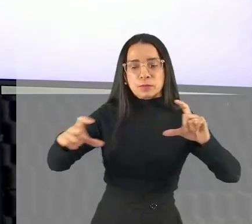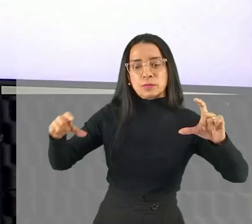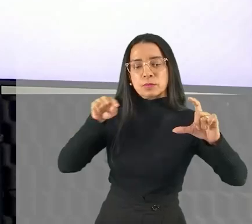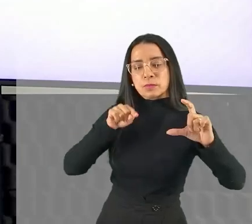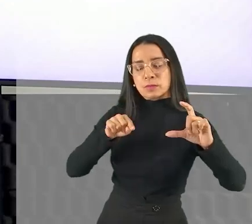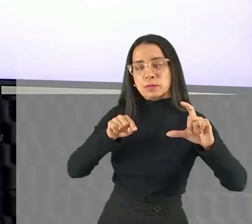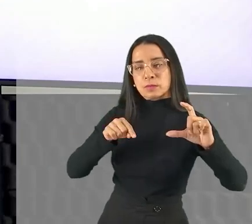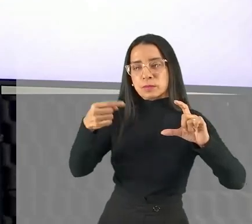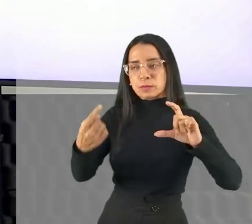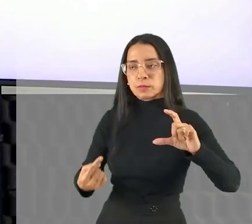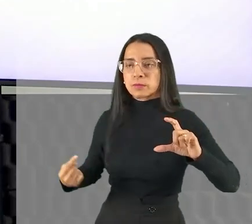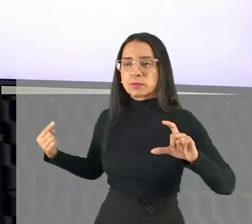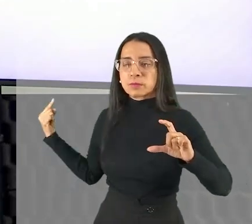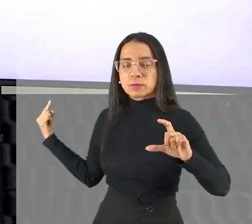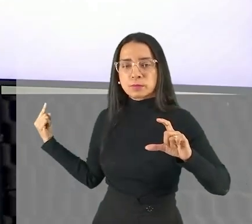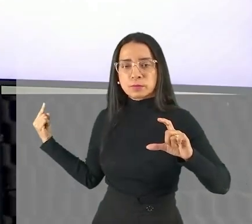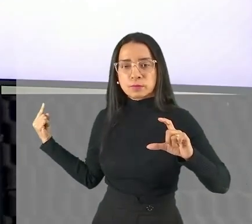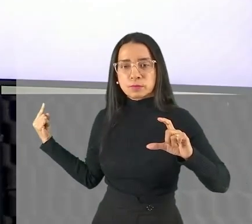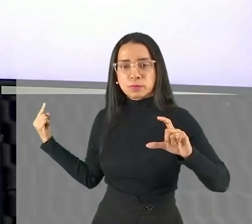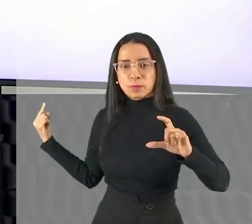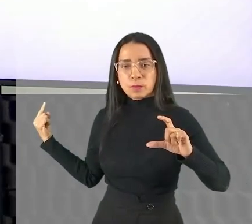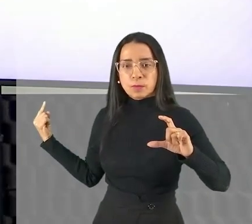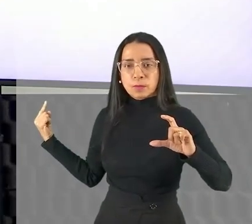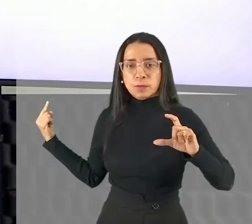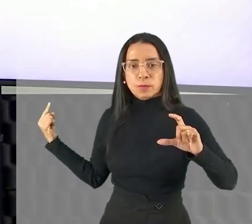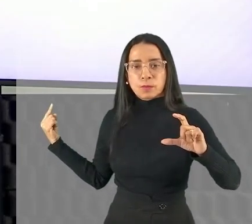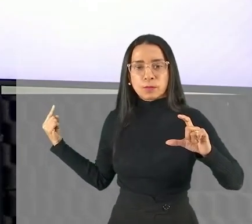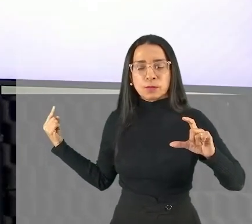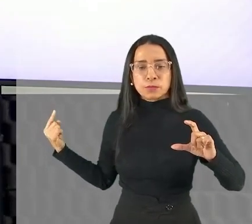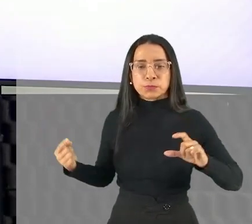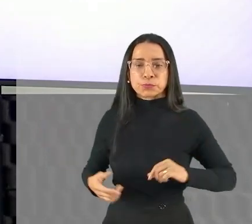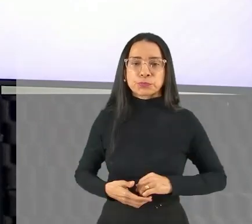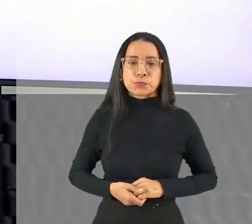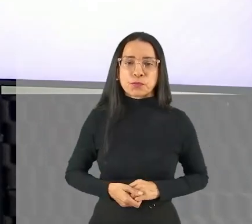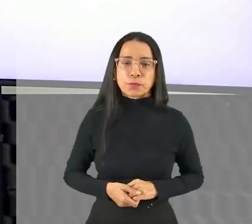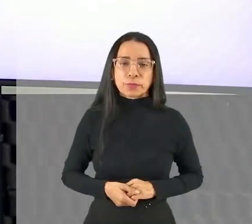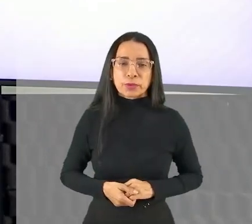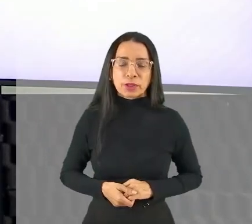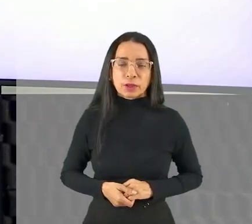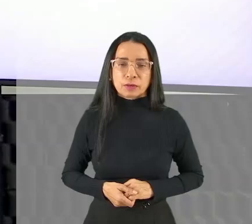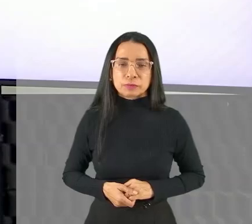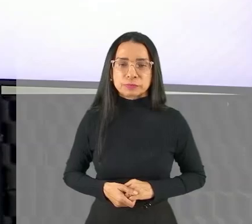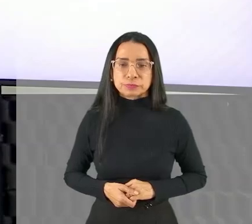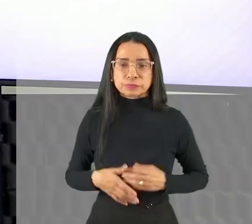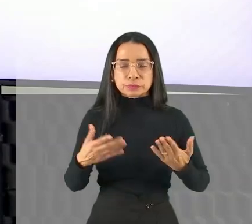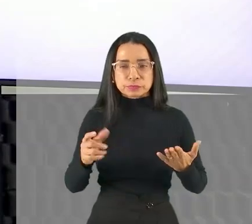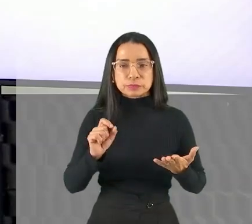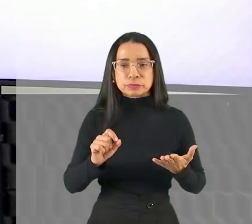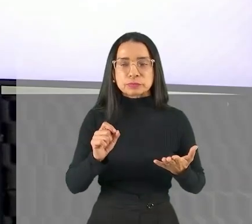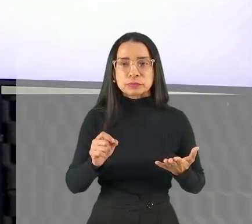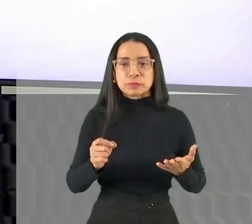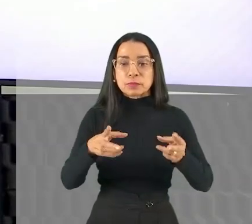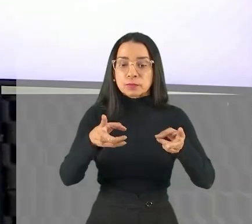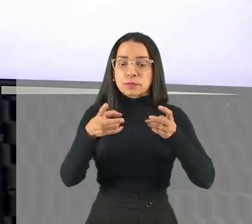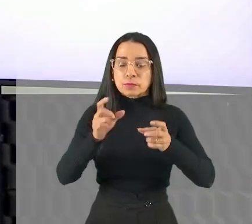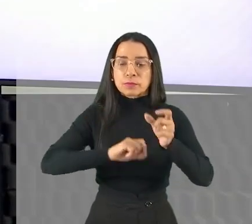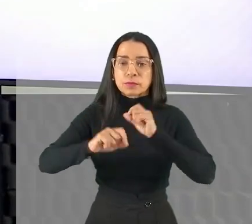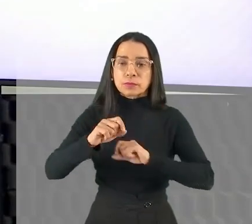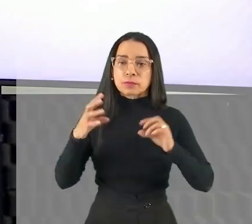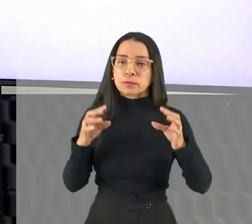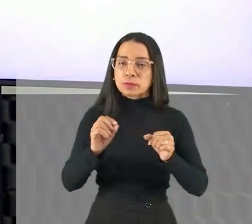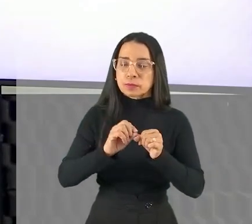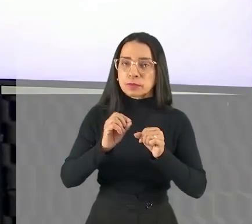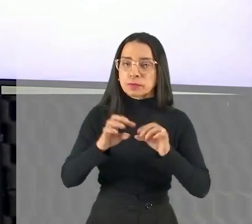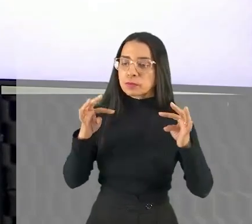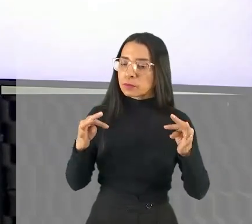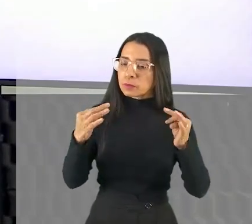apresentados permitem inferir que o objetivo do autor é convencer os leitores a... Então, a gente percebe que ele faz toda uma